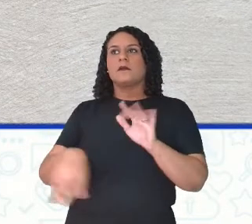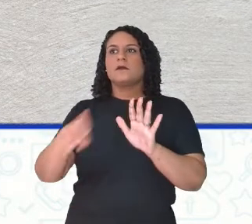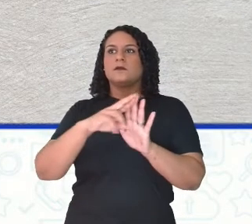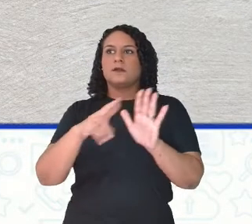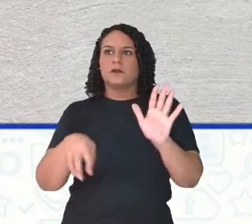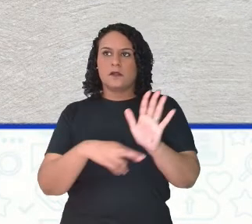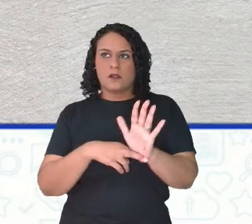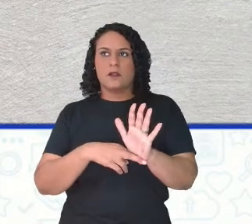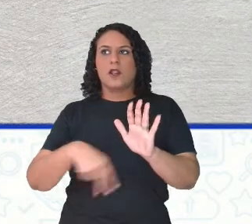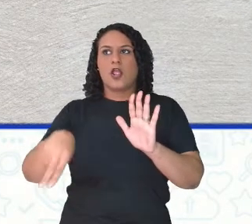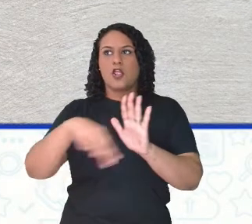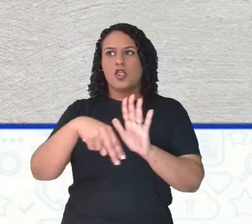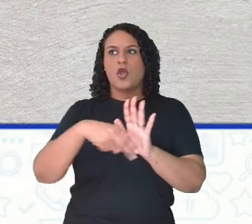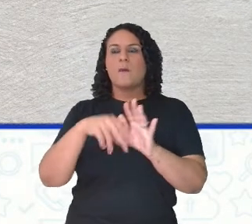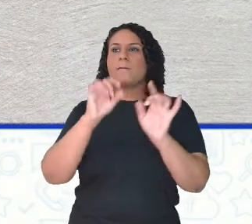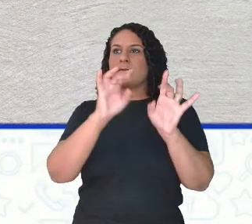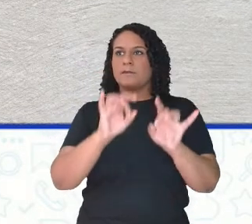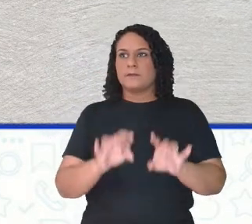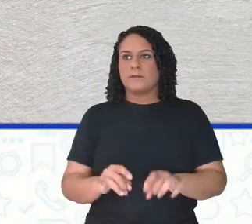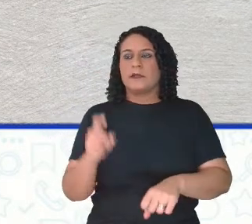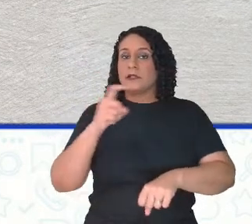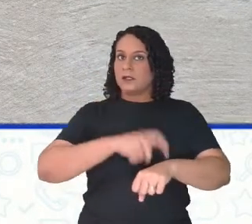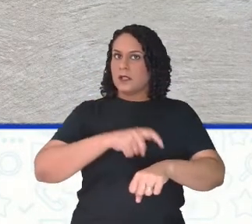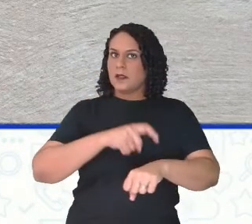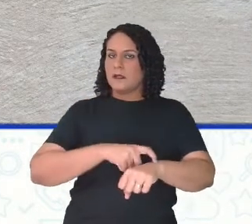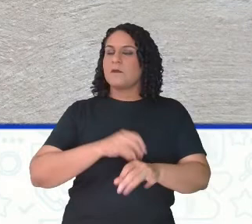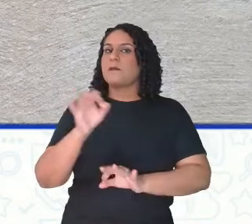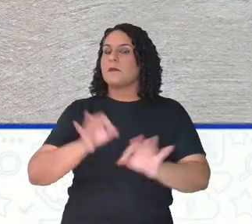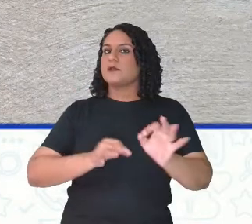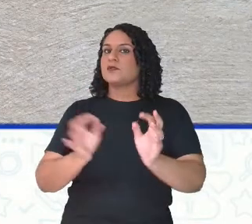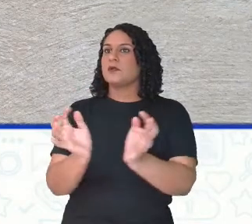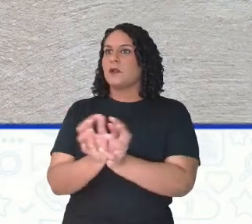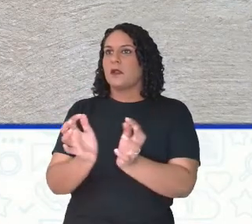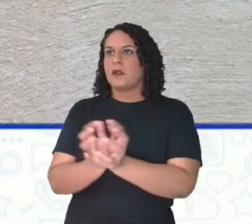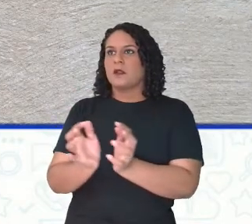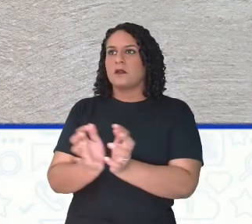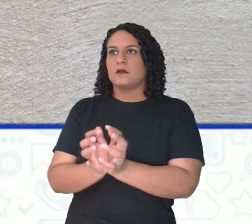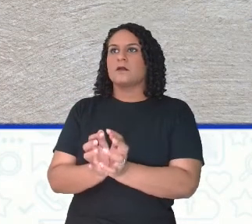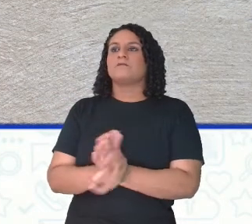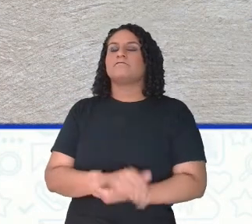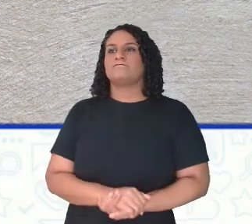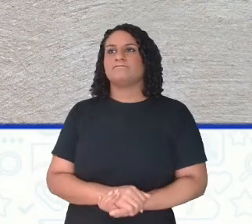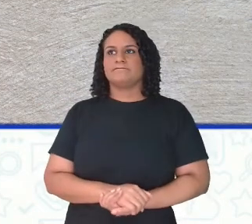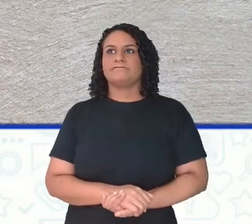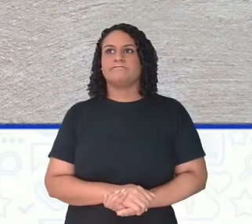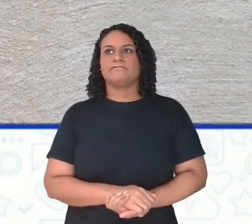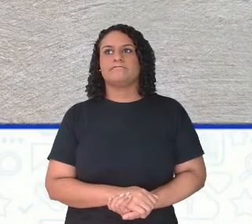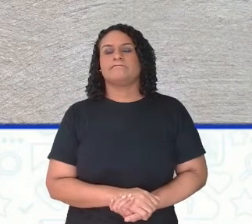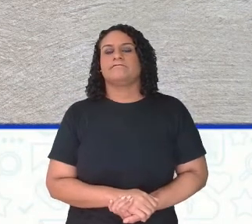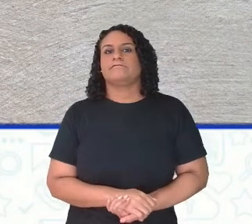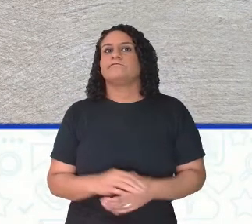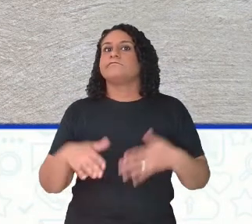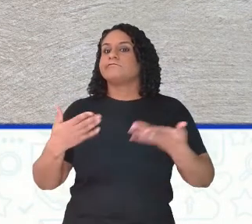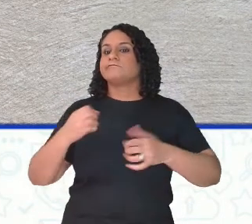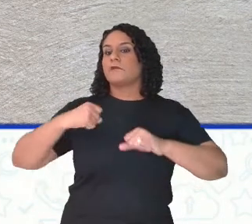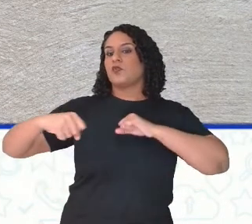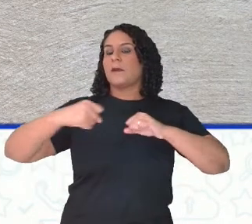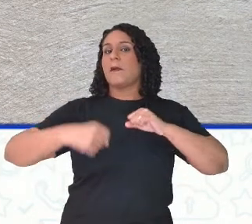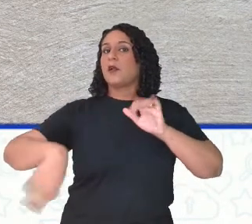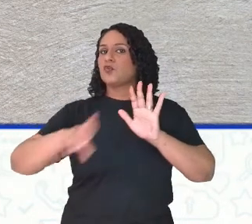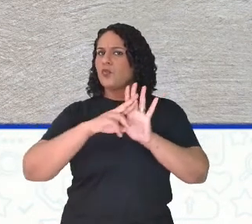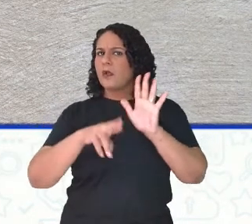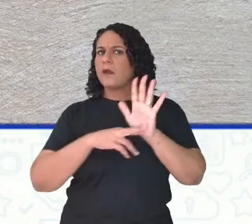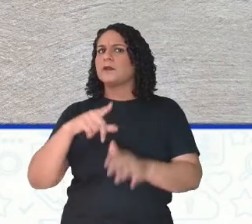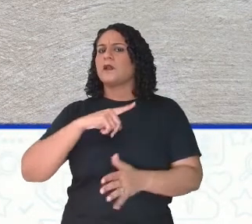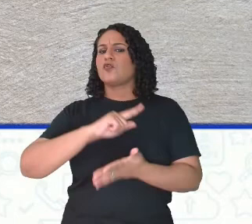procedimentos específicos, o que requer tempo e preparação da equipe, como eu falei para vocês. E o debate regrado é um gênero